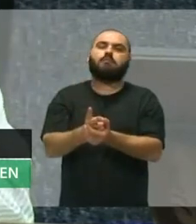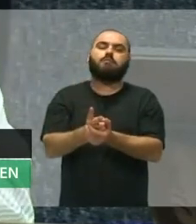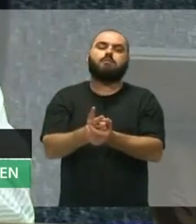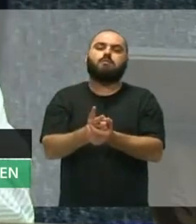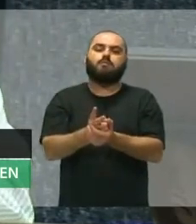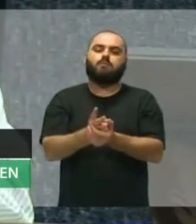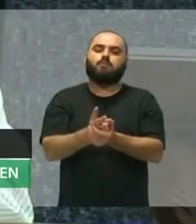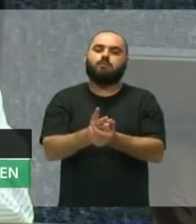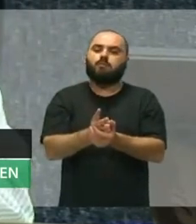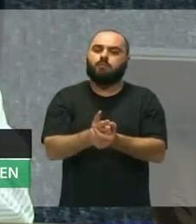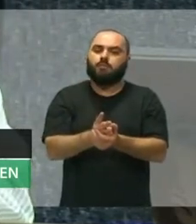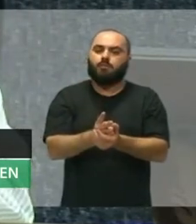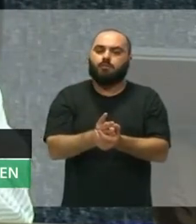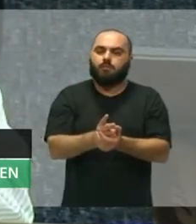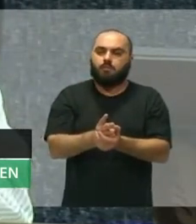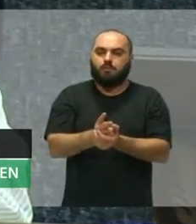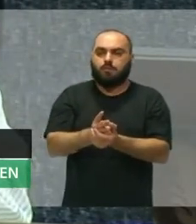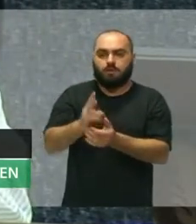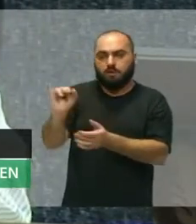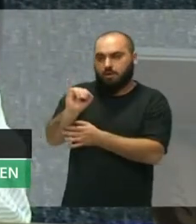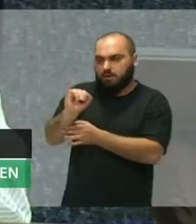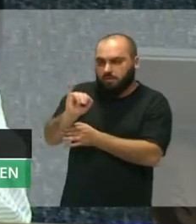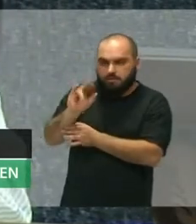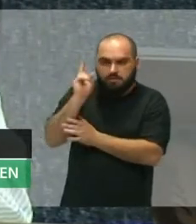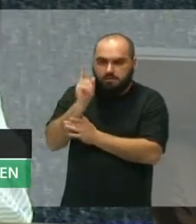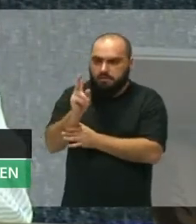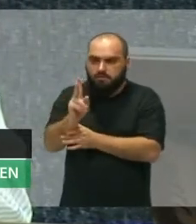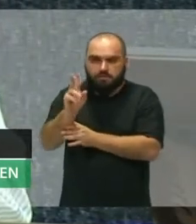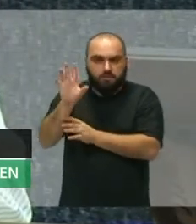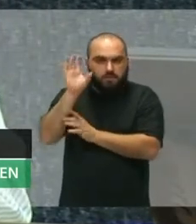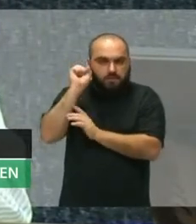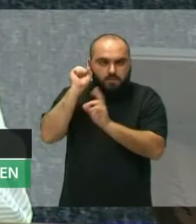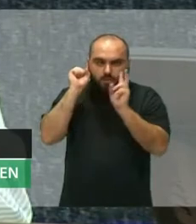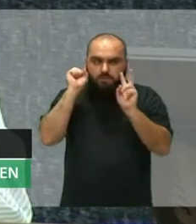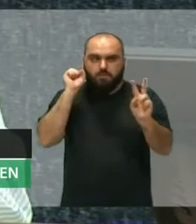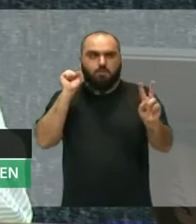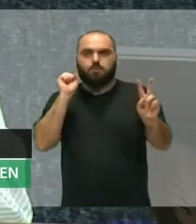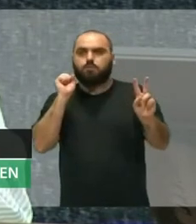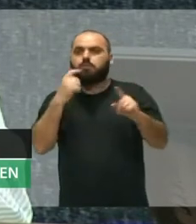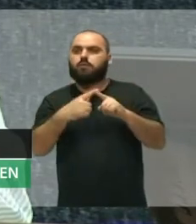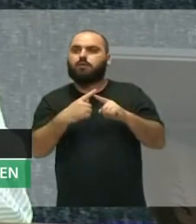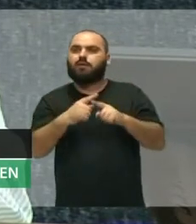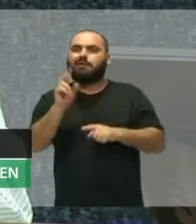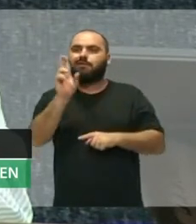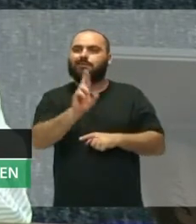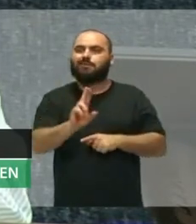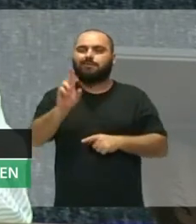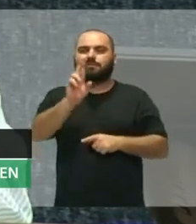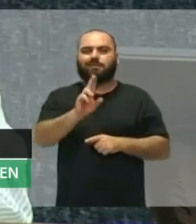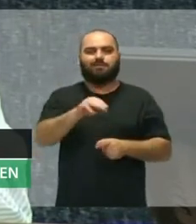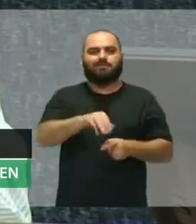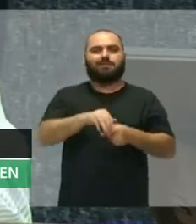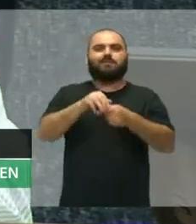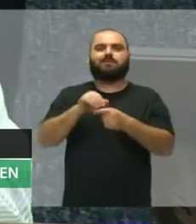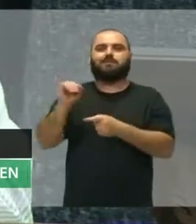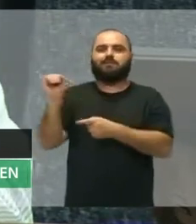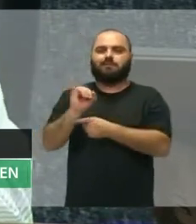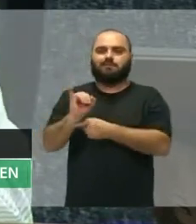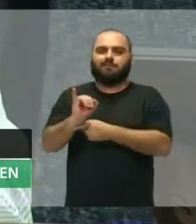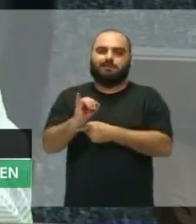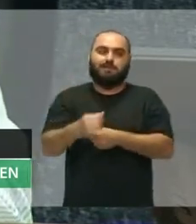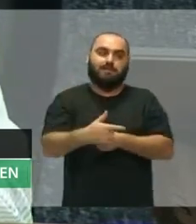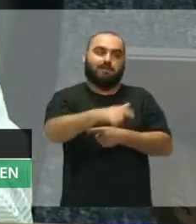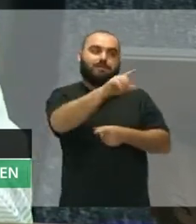de ouvidos e olhos abertos de todos que fazem o nosso município e os demais municípios da